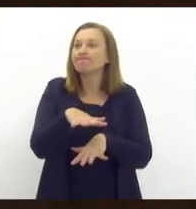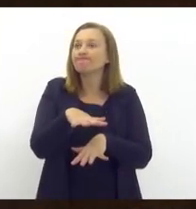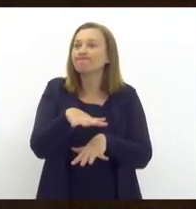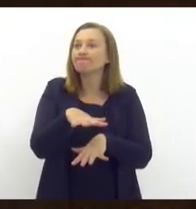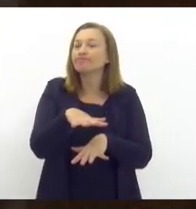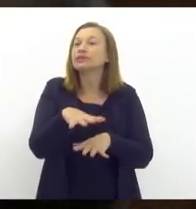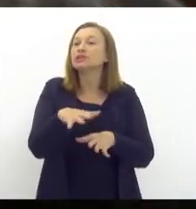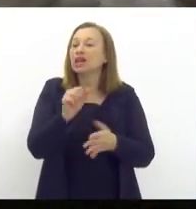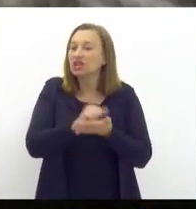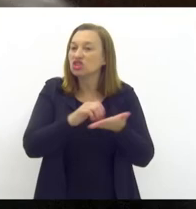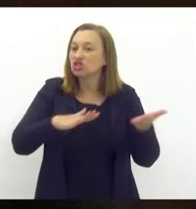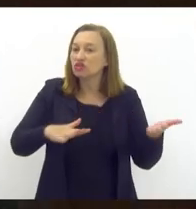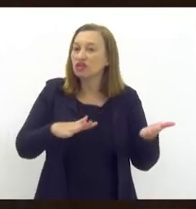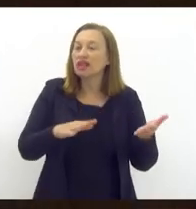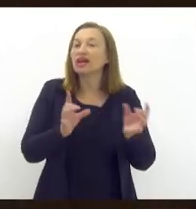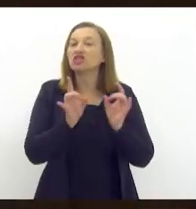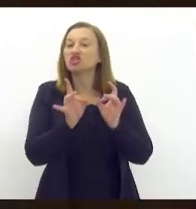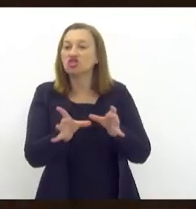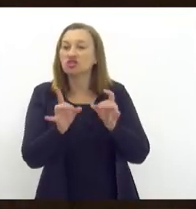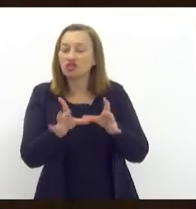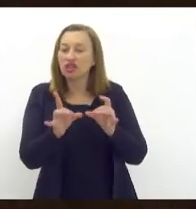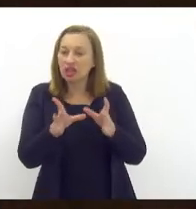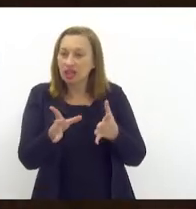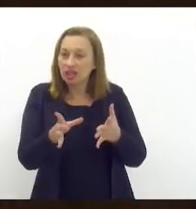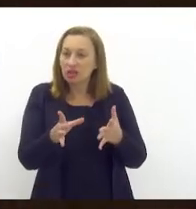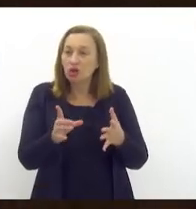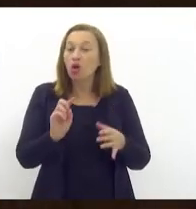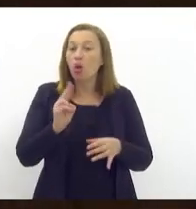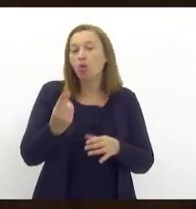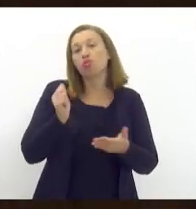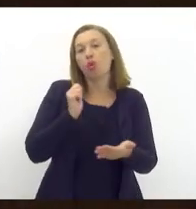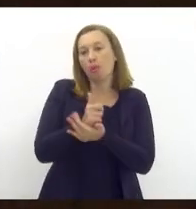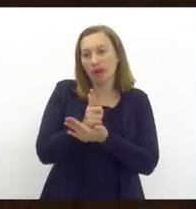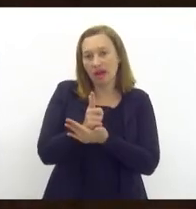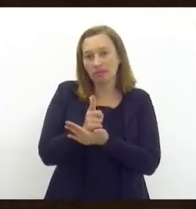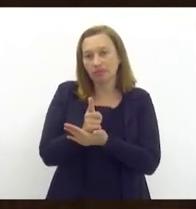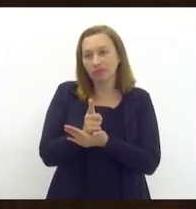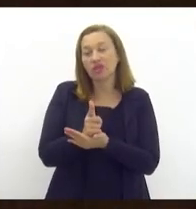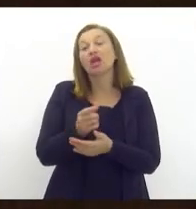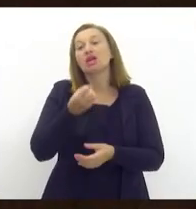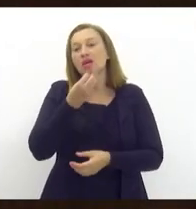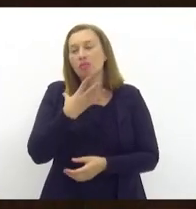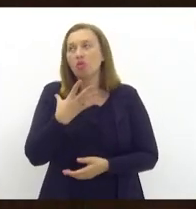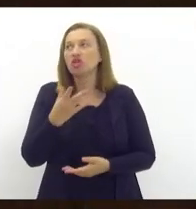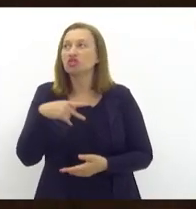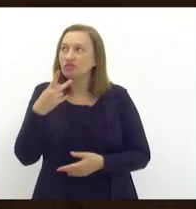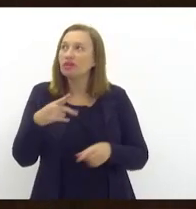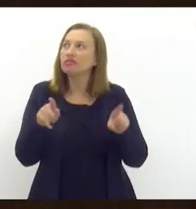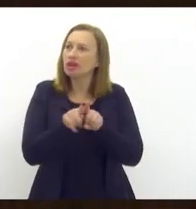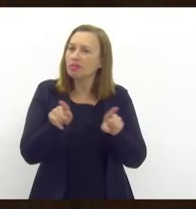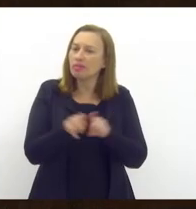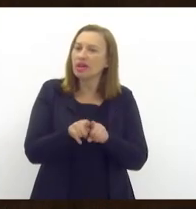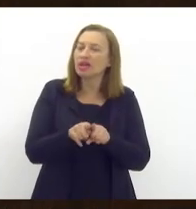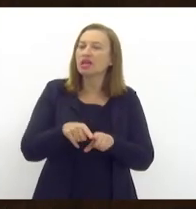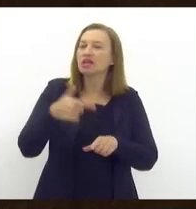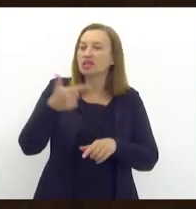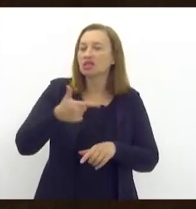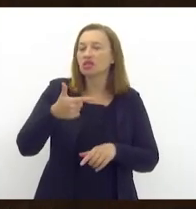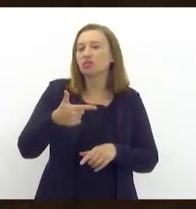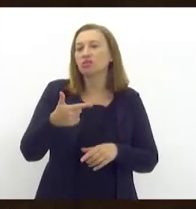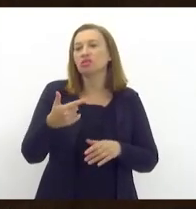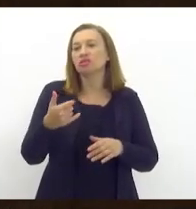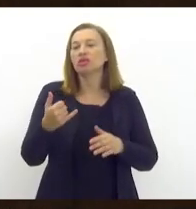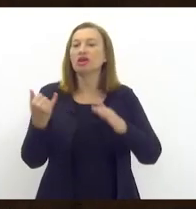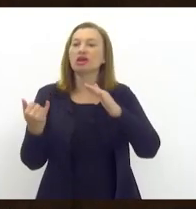da atividade do comércio, seja para vender ou para comprar. E é bom que a gente diga que, segundo dados do